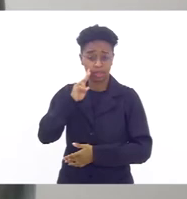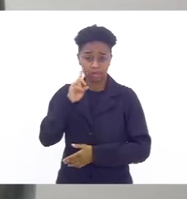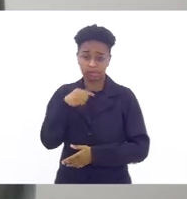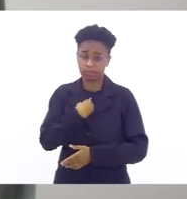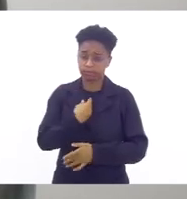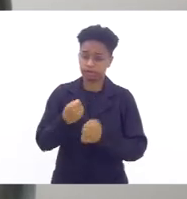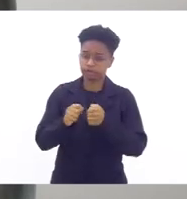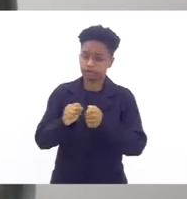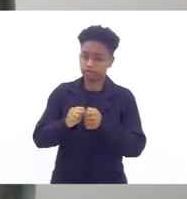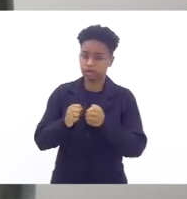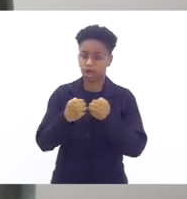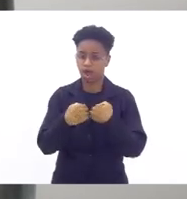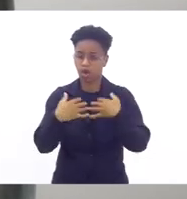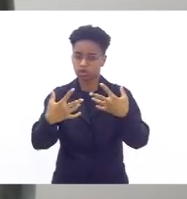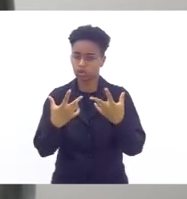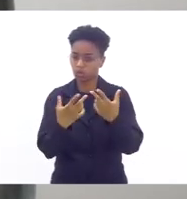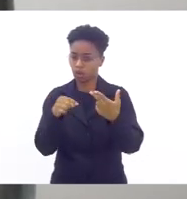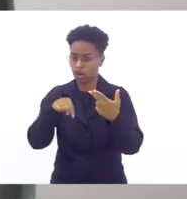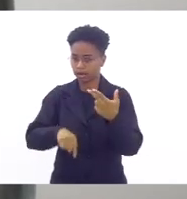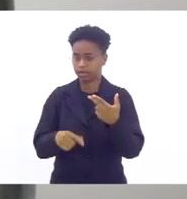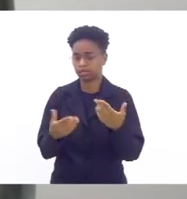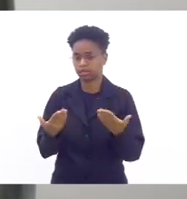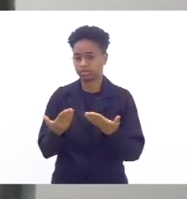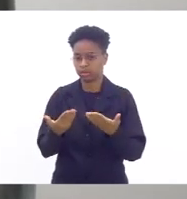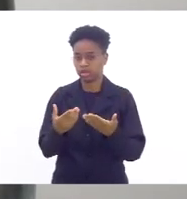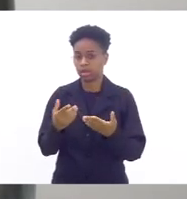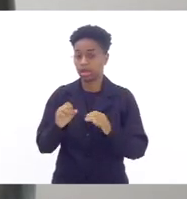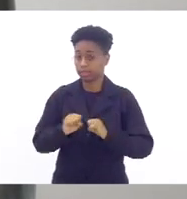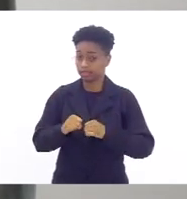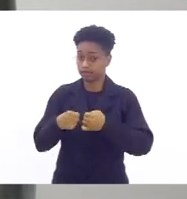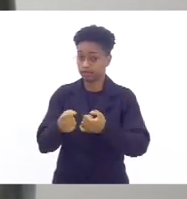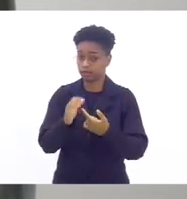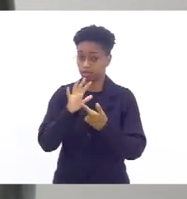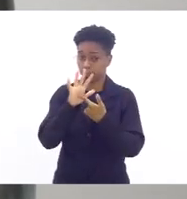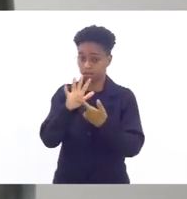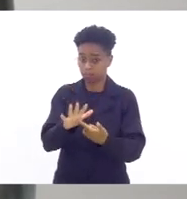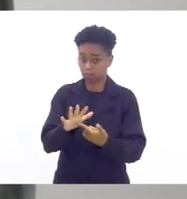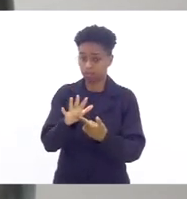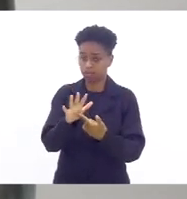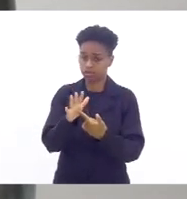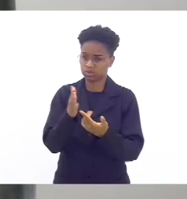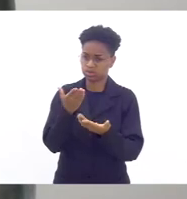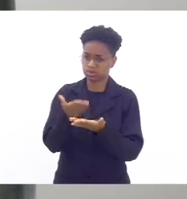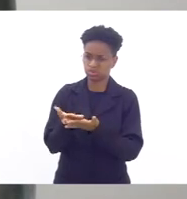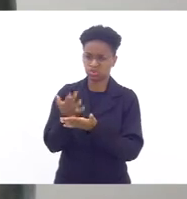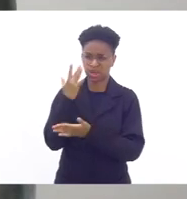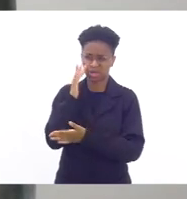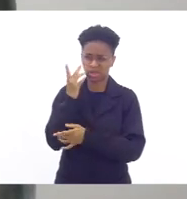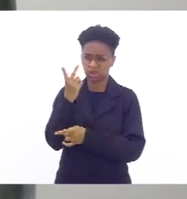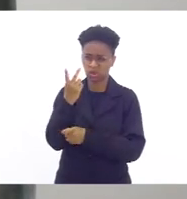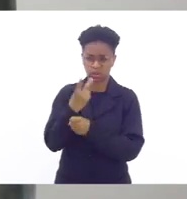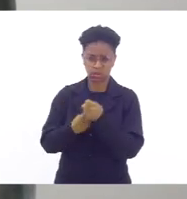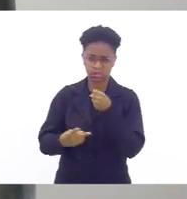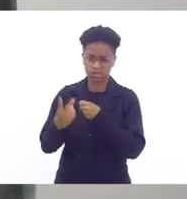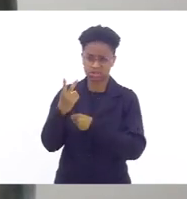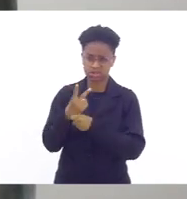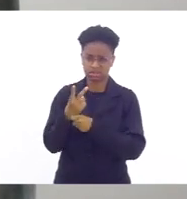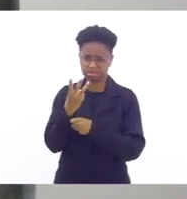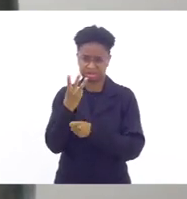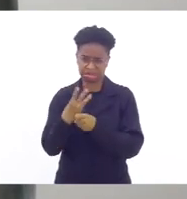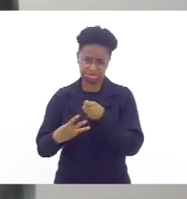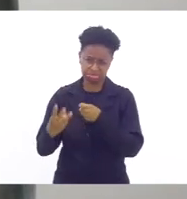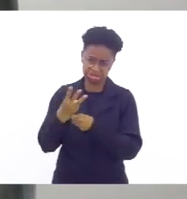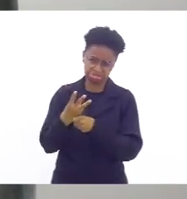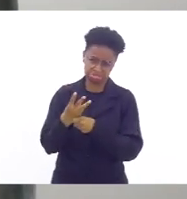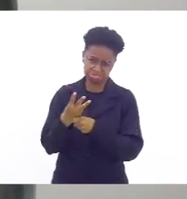essa a defensoria Apresentou um estudo creio que talvez uns dois anos atrás dois ou três